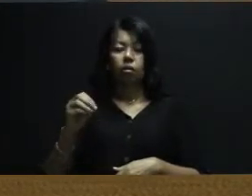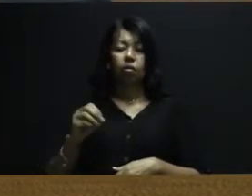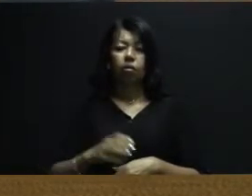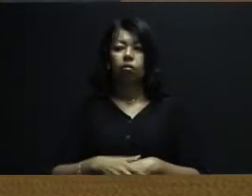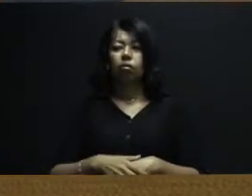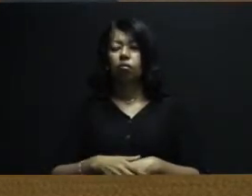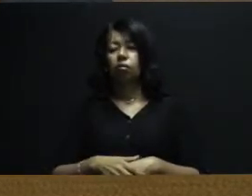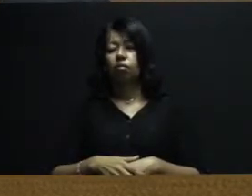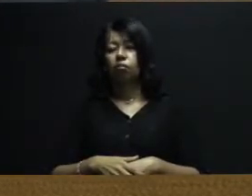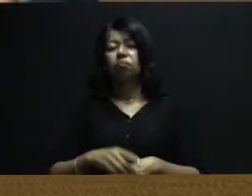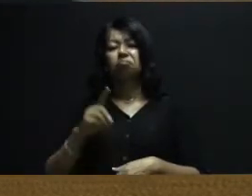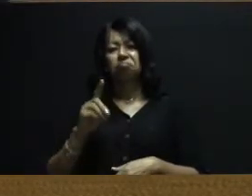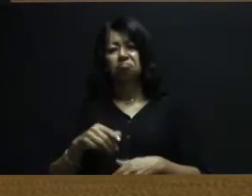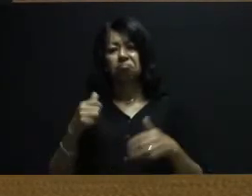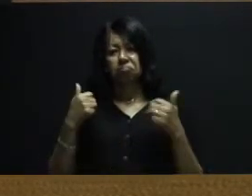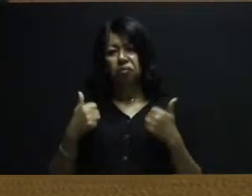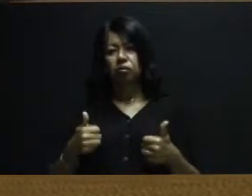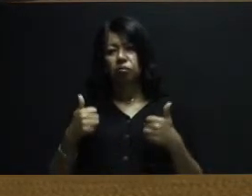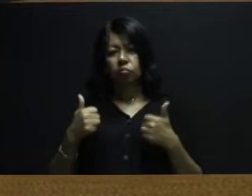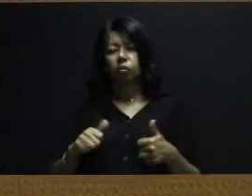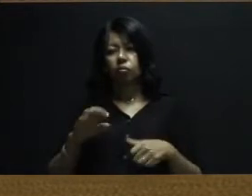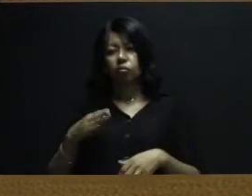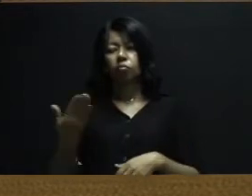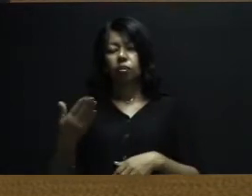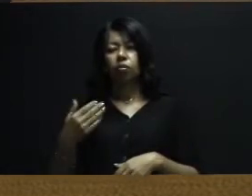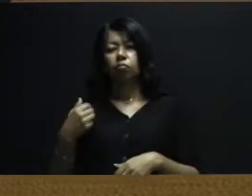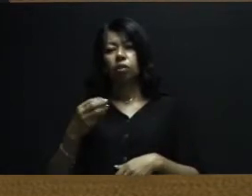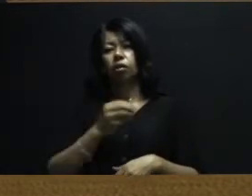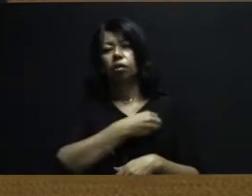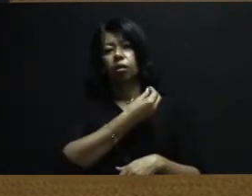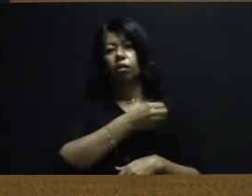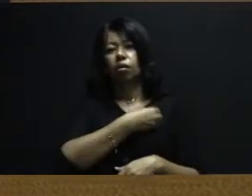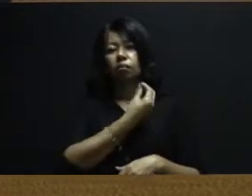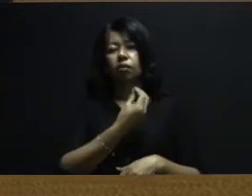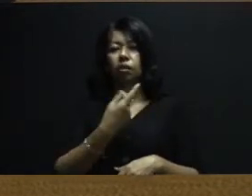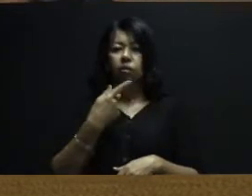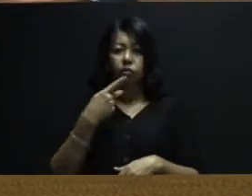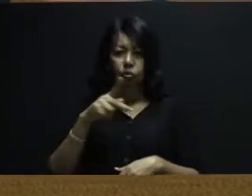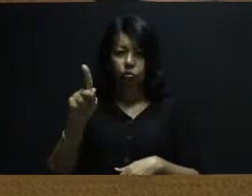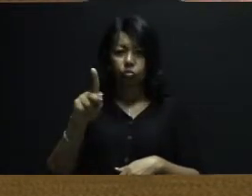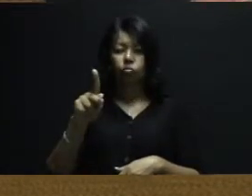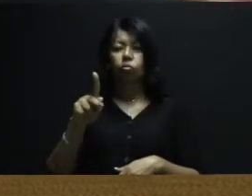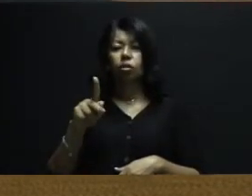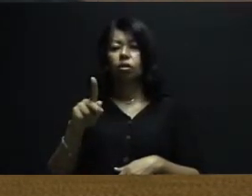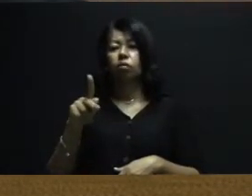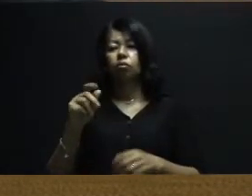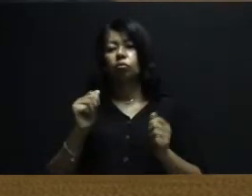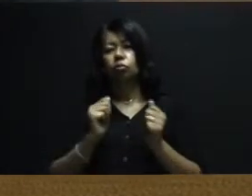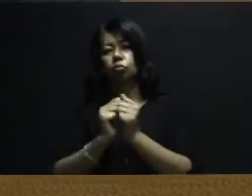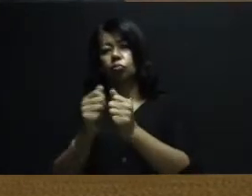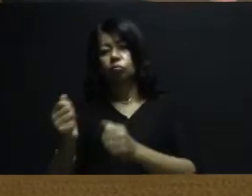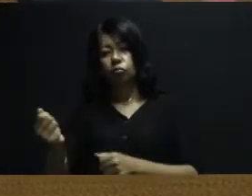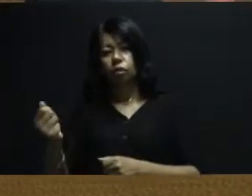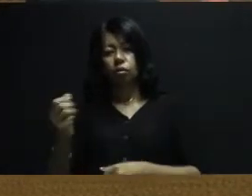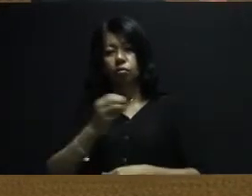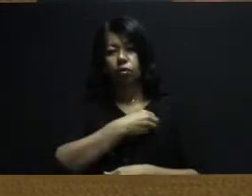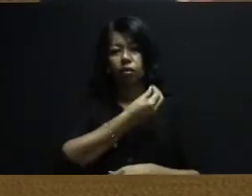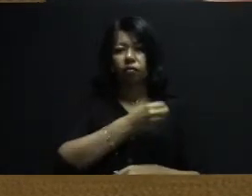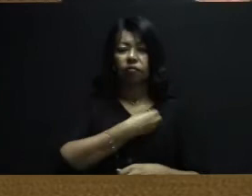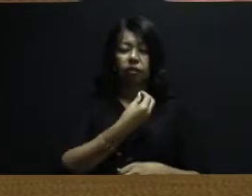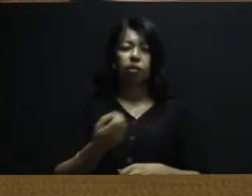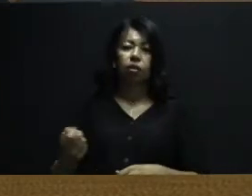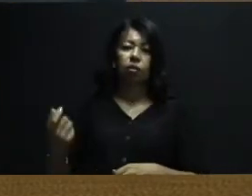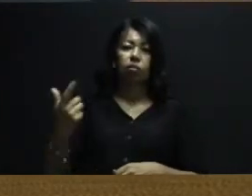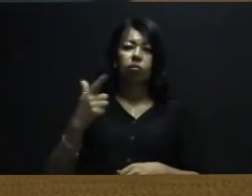ex-aluno. É muito bacana quando a trajetória de vida sua se confunde com a trajetória de vida